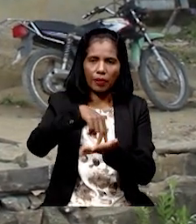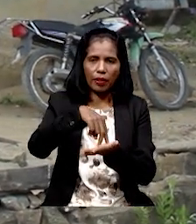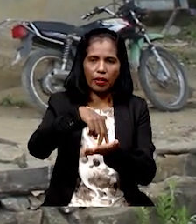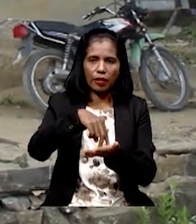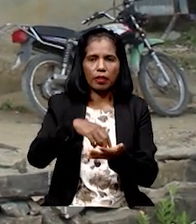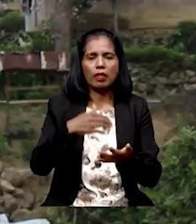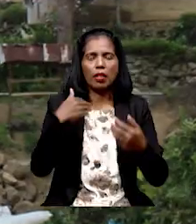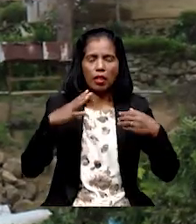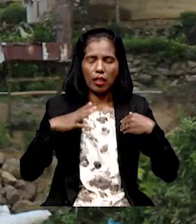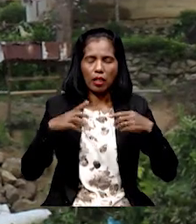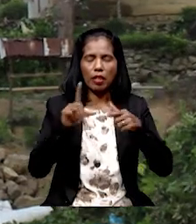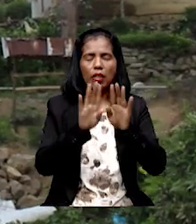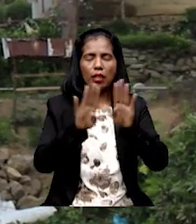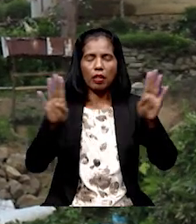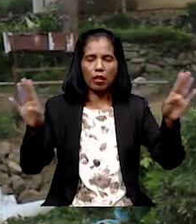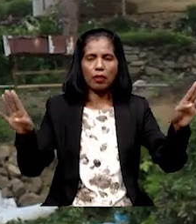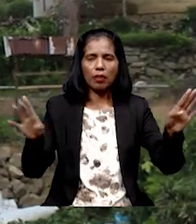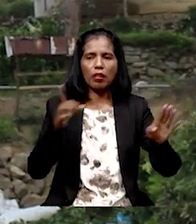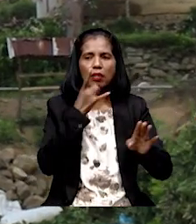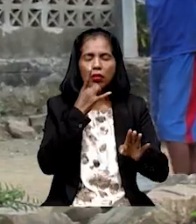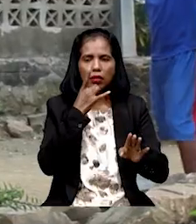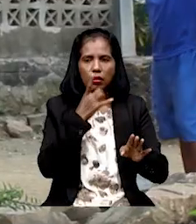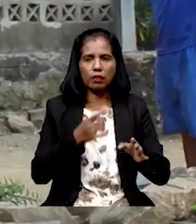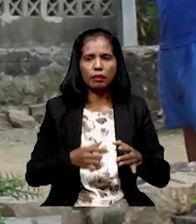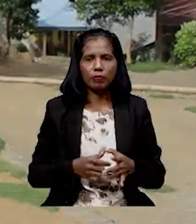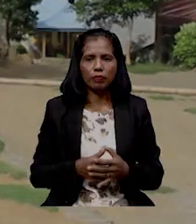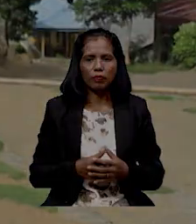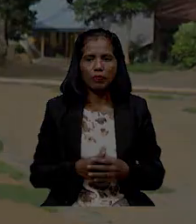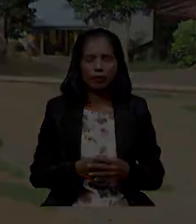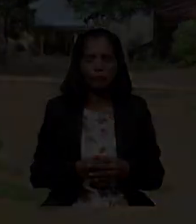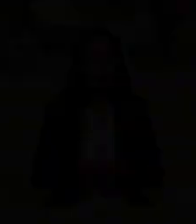hendet loke linia elektrisidadi. Fatima Pereira, Eliugayu, GMN.